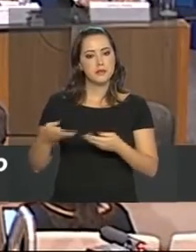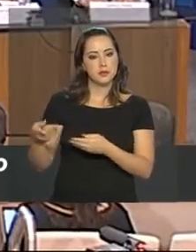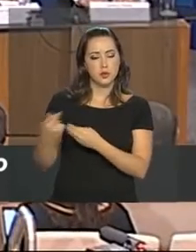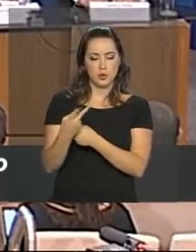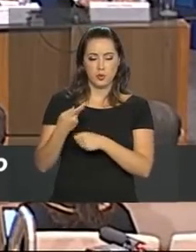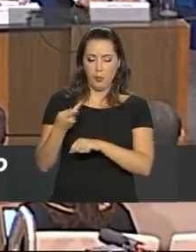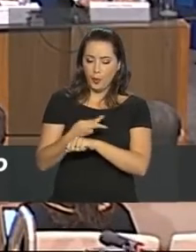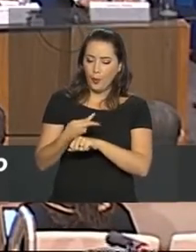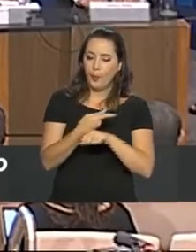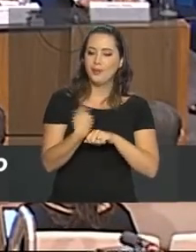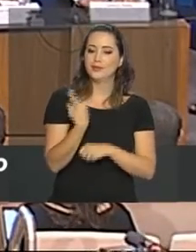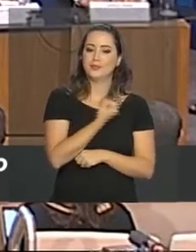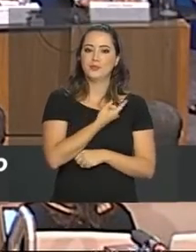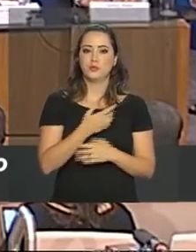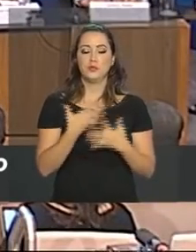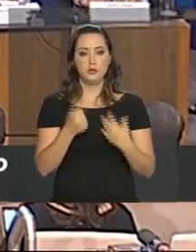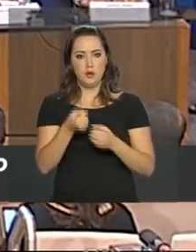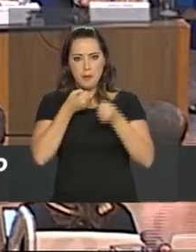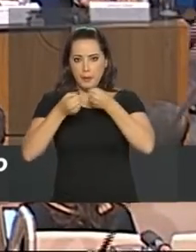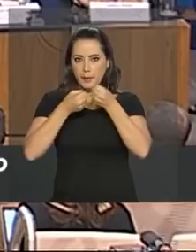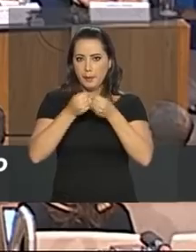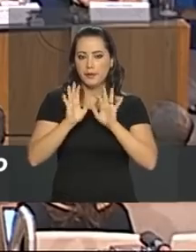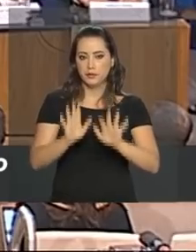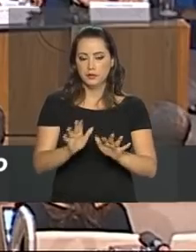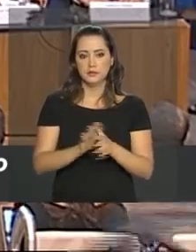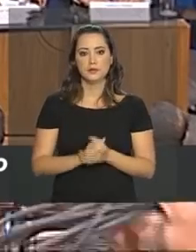bem vamos quebra queixo